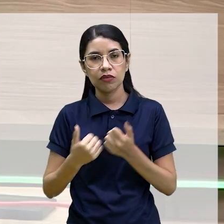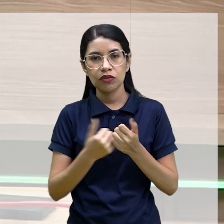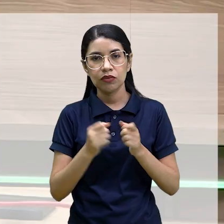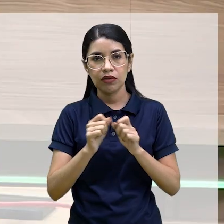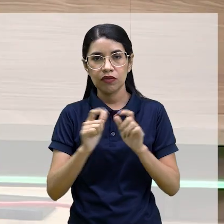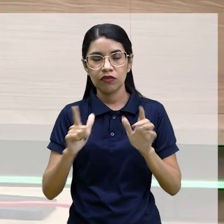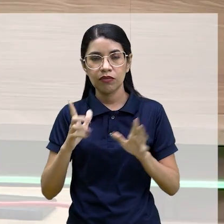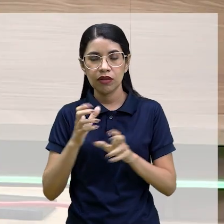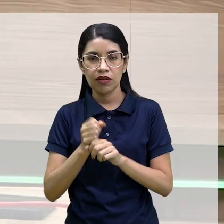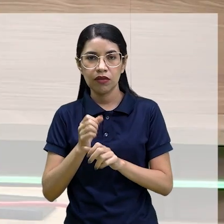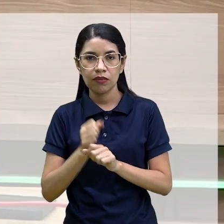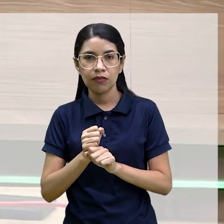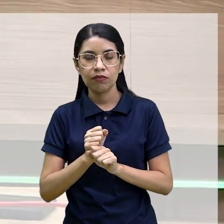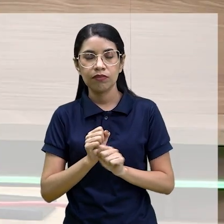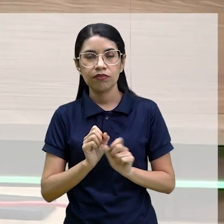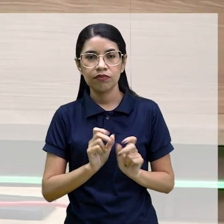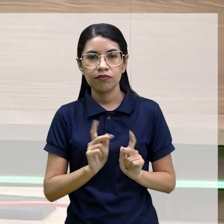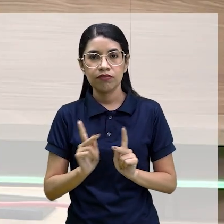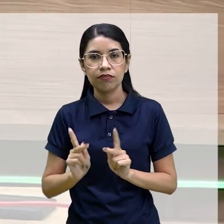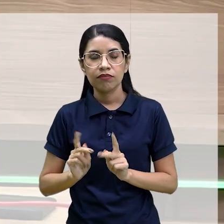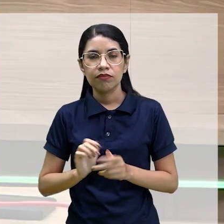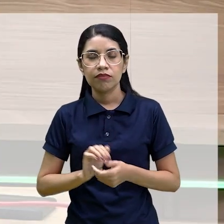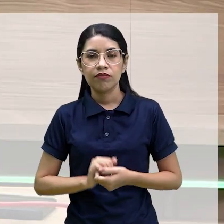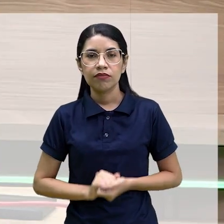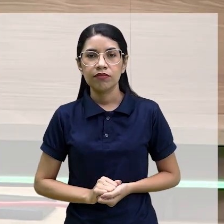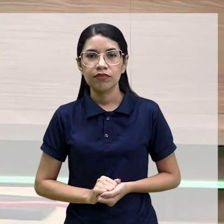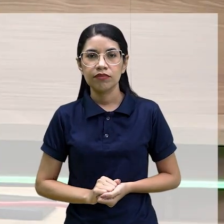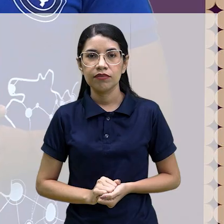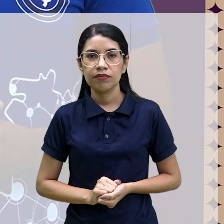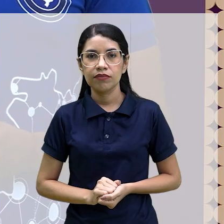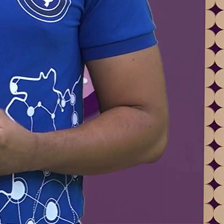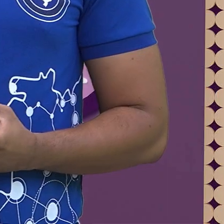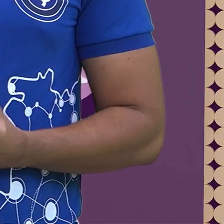e calcular a soma dos ângulos tranquilamente.